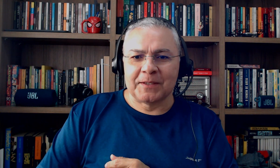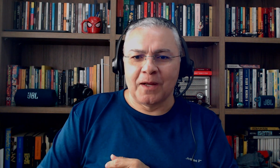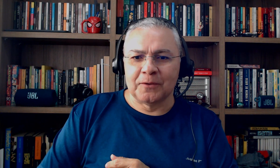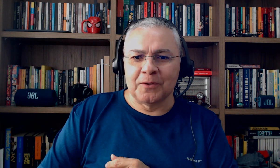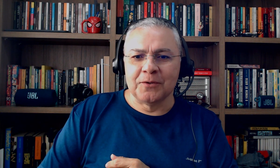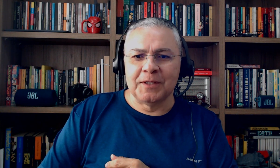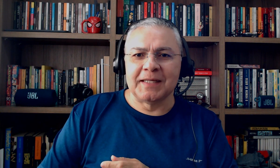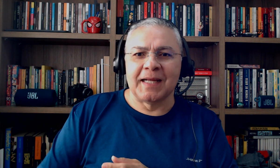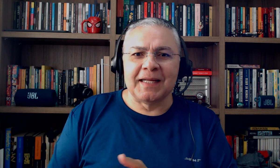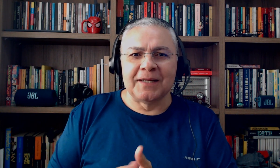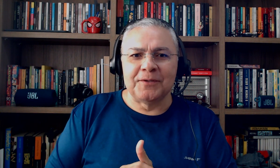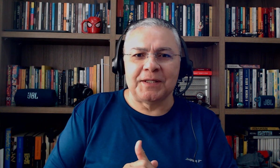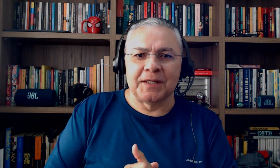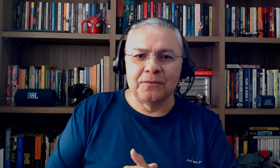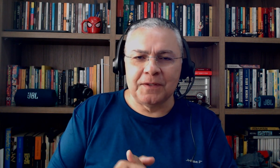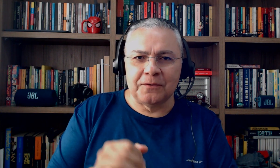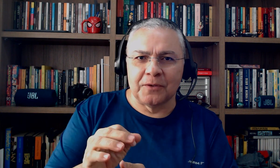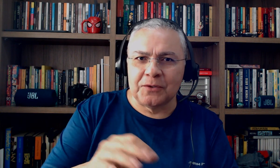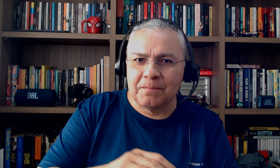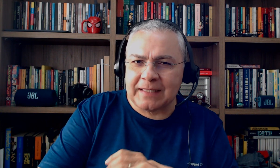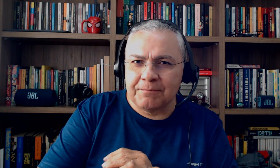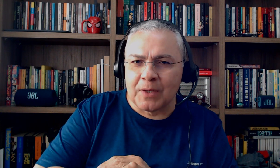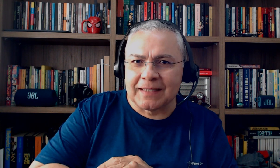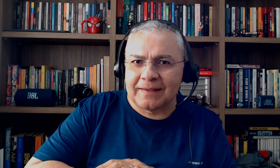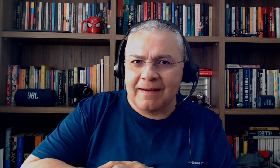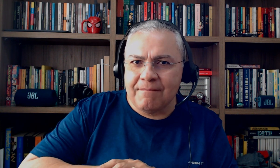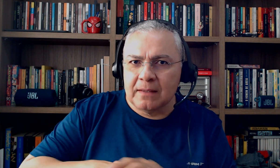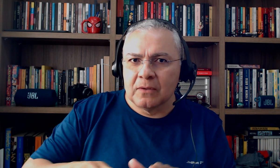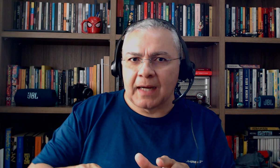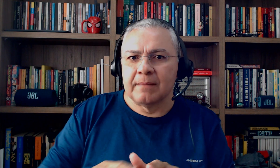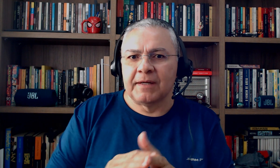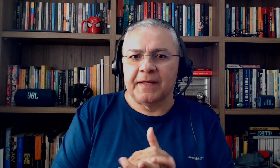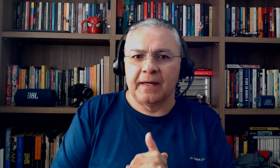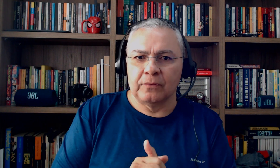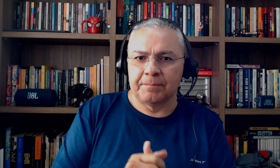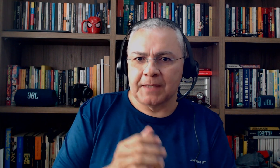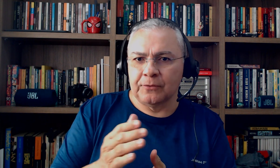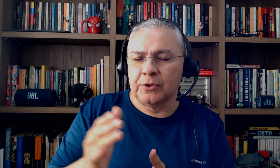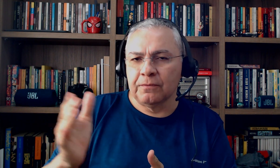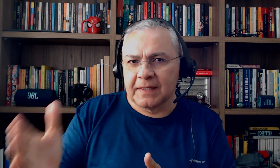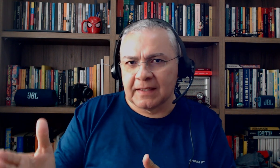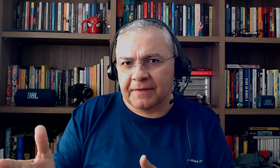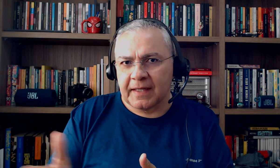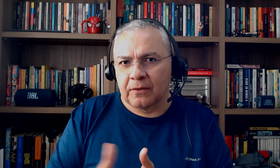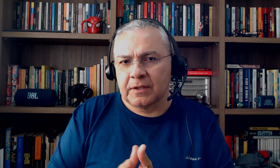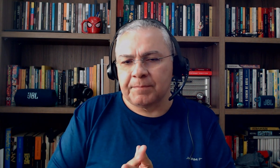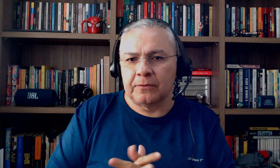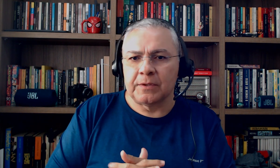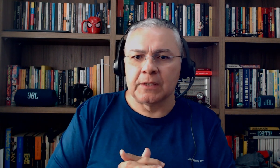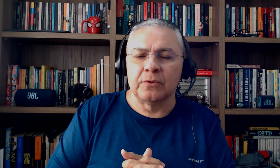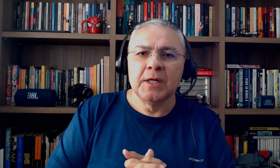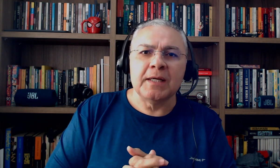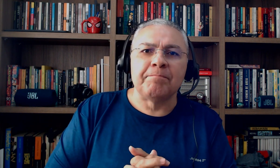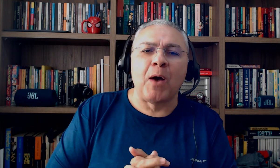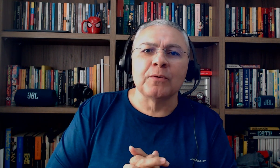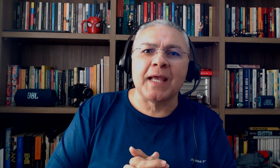Olá pessoal Antônio Rodrigues além da notícia no vídeo de hoje um bate boca tremendo na Câmara Federal os deputados Gilvan da federal do Espírito